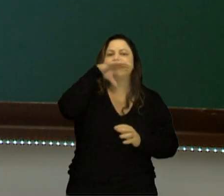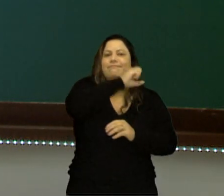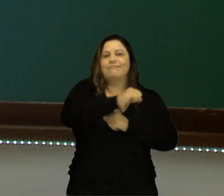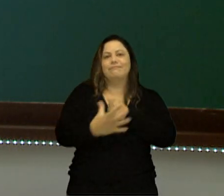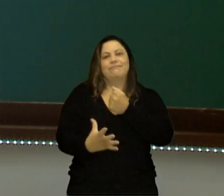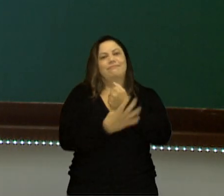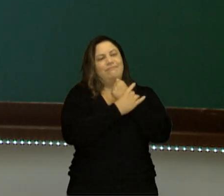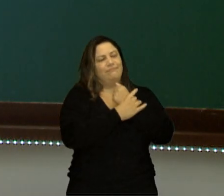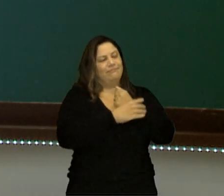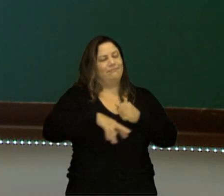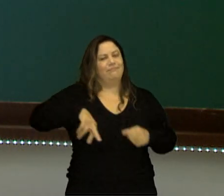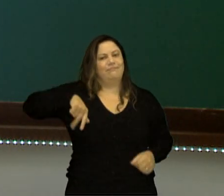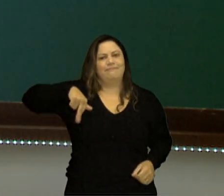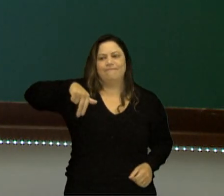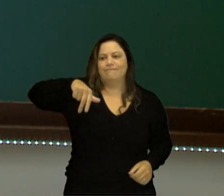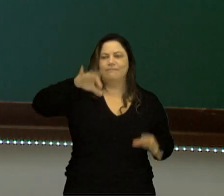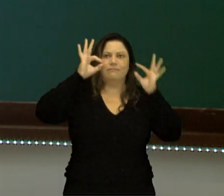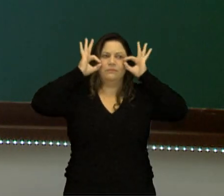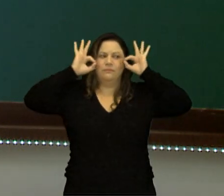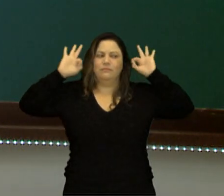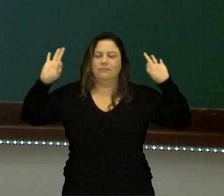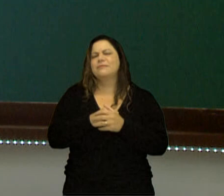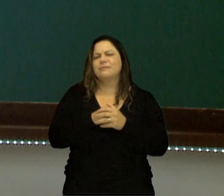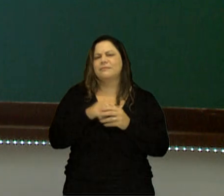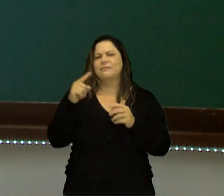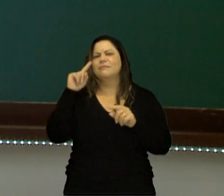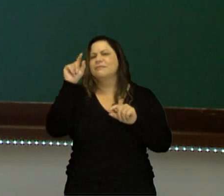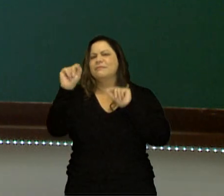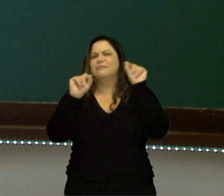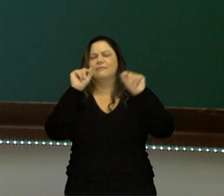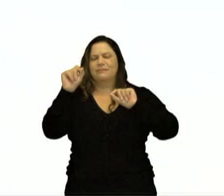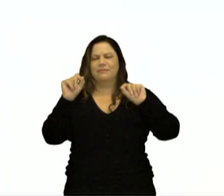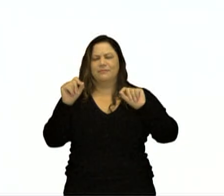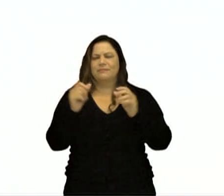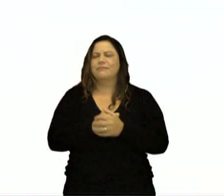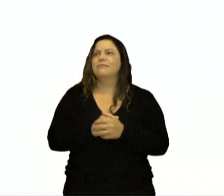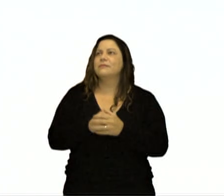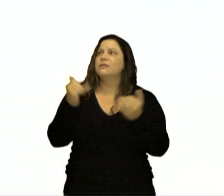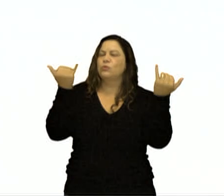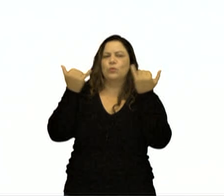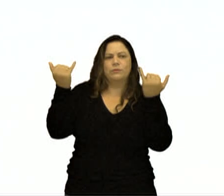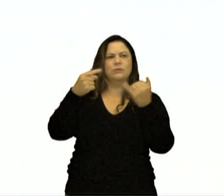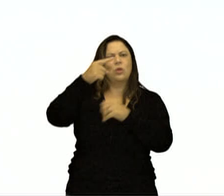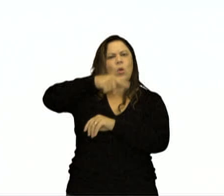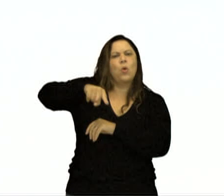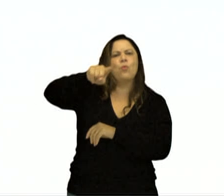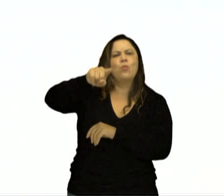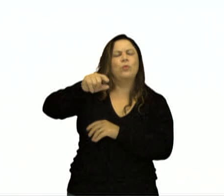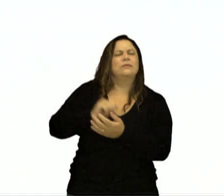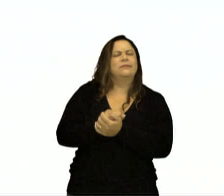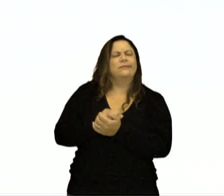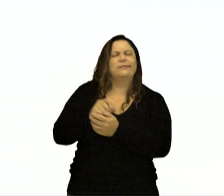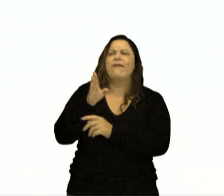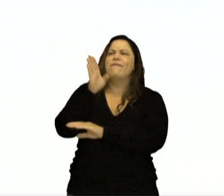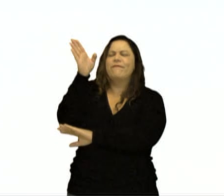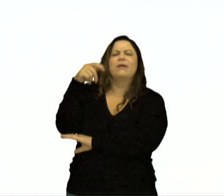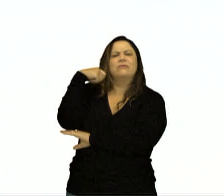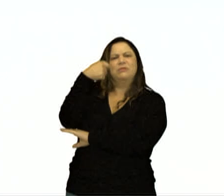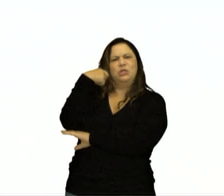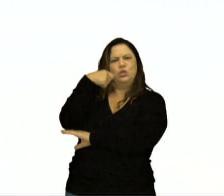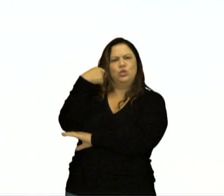rapidamente. E em segurança, duas ideias aqui, onde também, ao seu lar. Todas essas palavras, como eu disse,